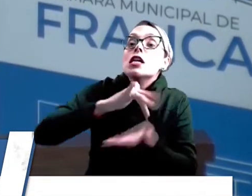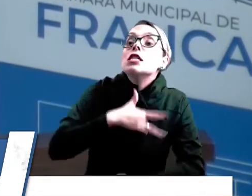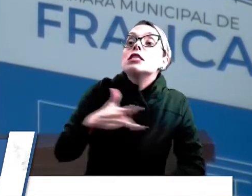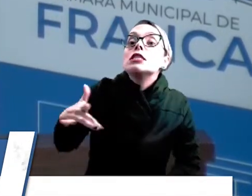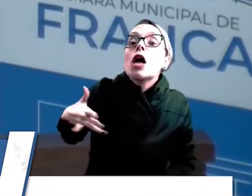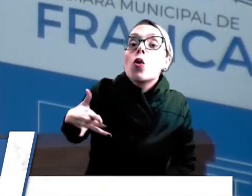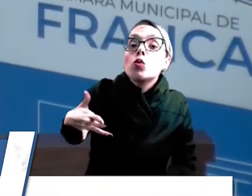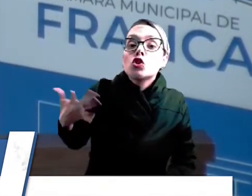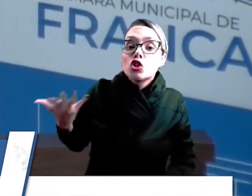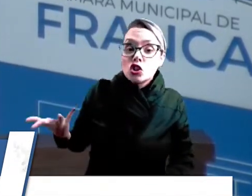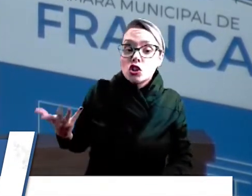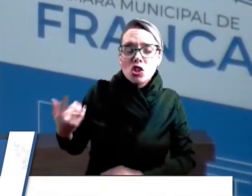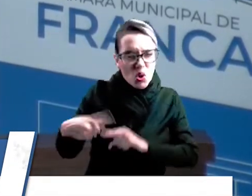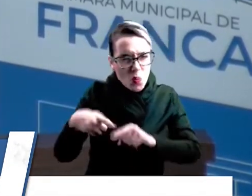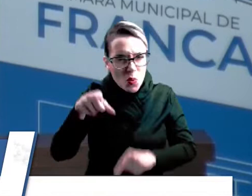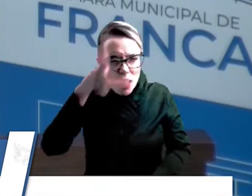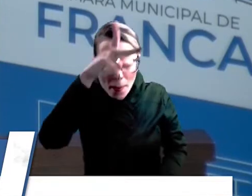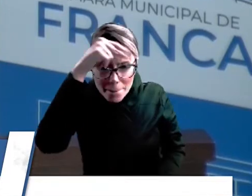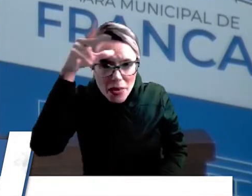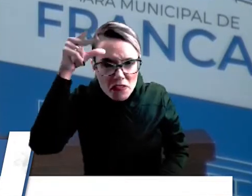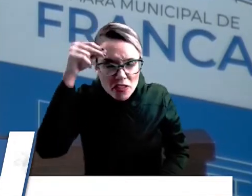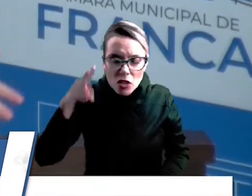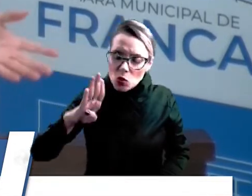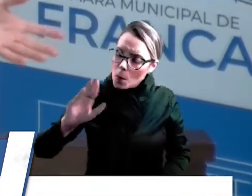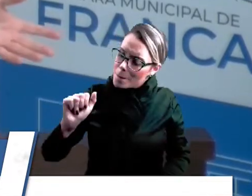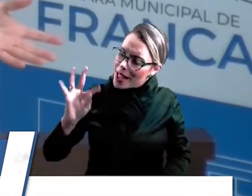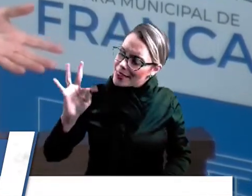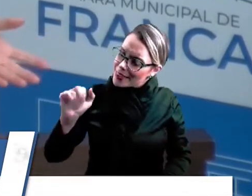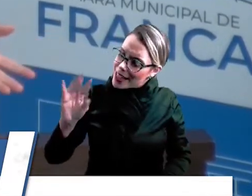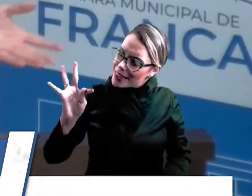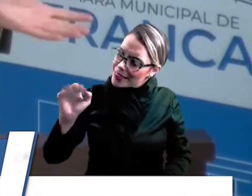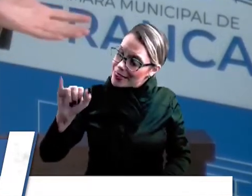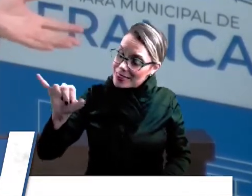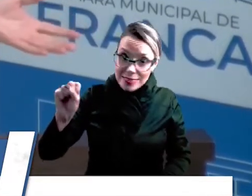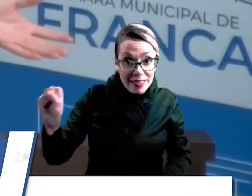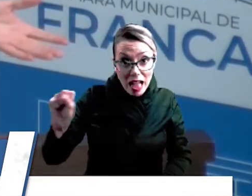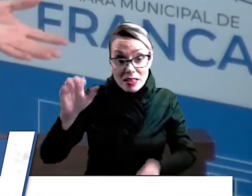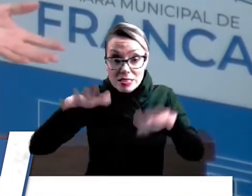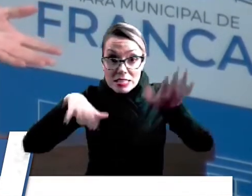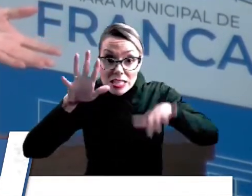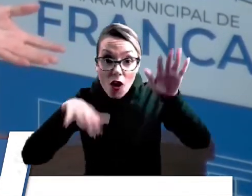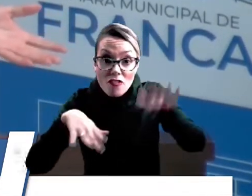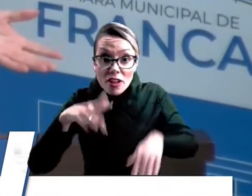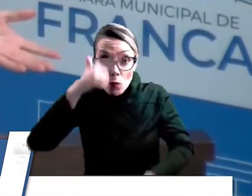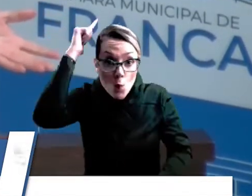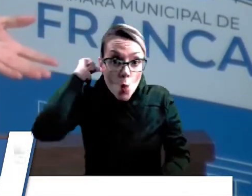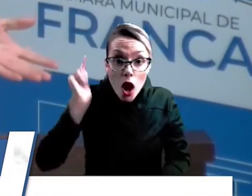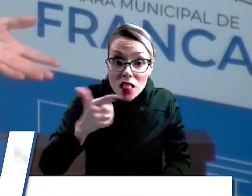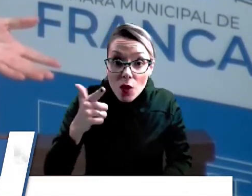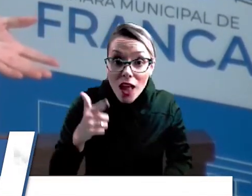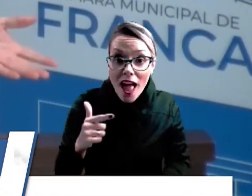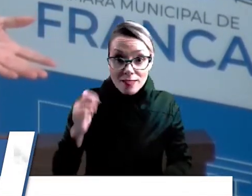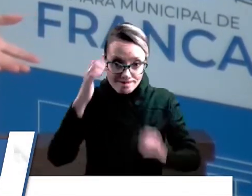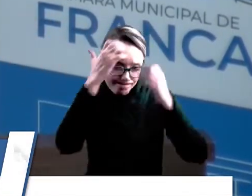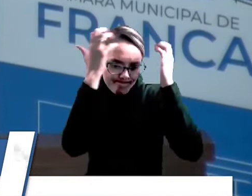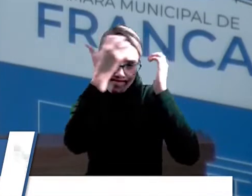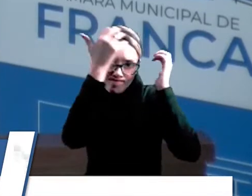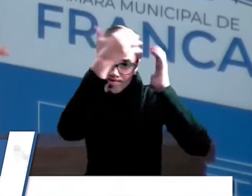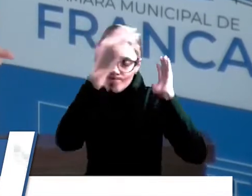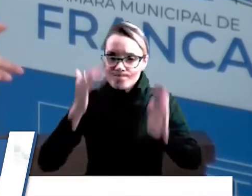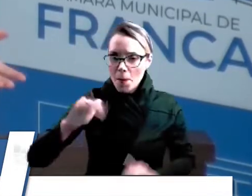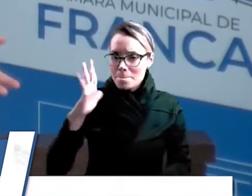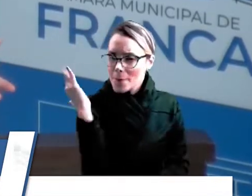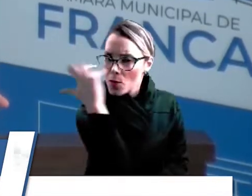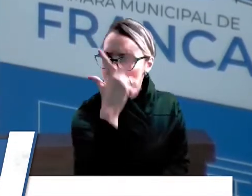é mais bonito que o daqui? Será que tem mais cabelo? Não sei o que está acontecendo, porque não